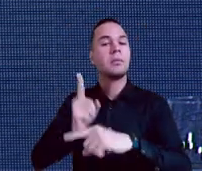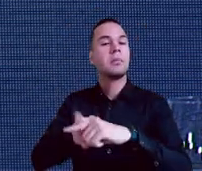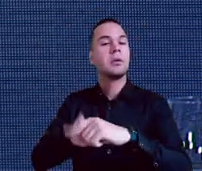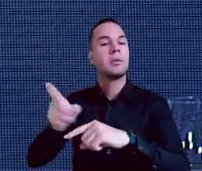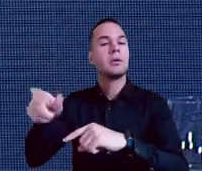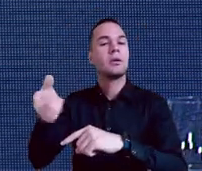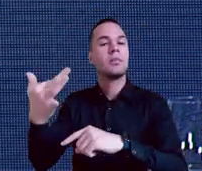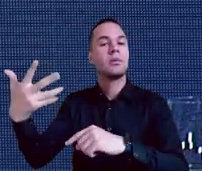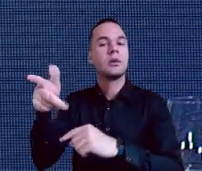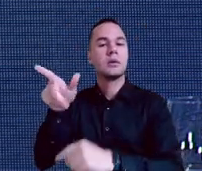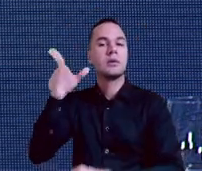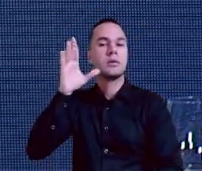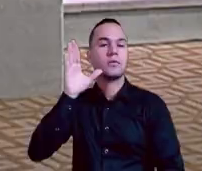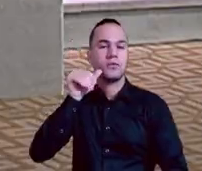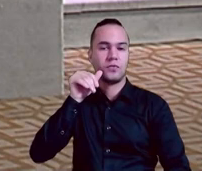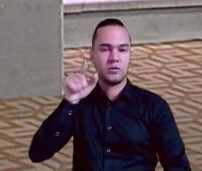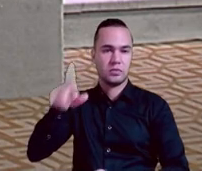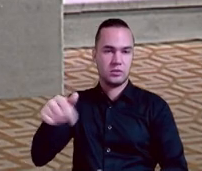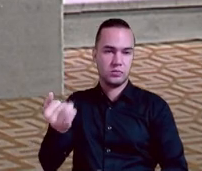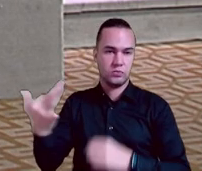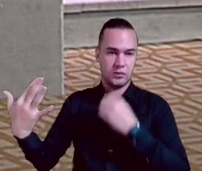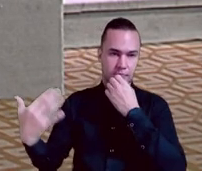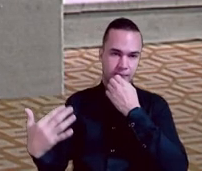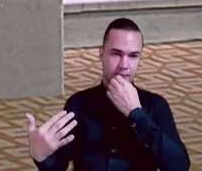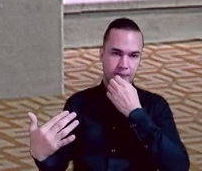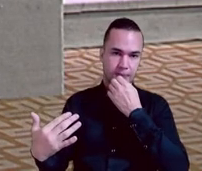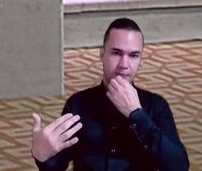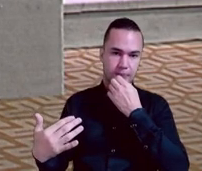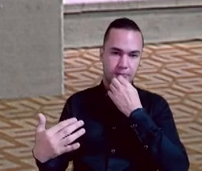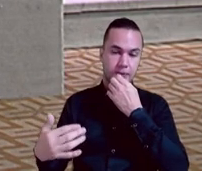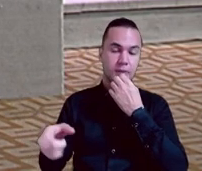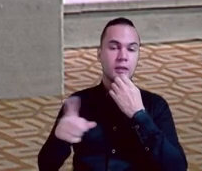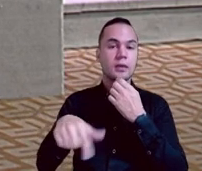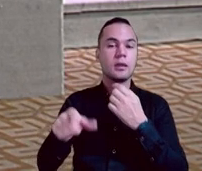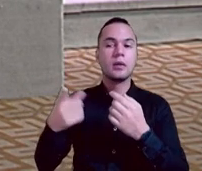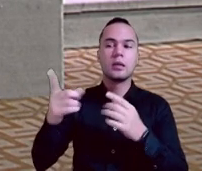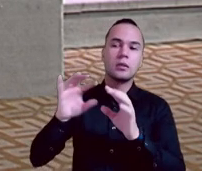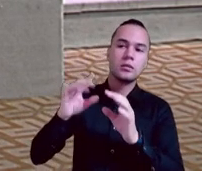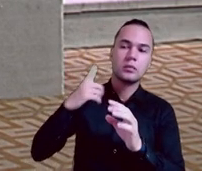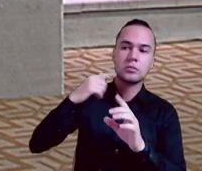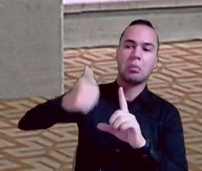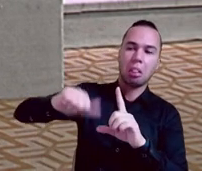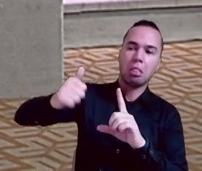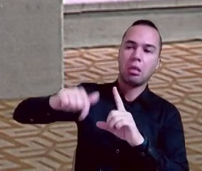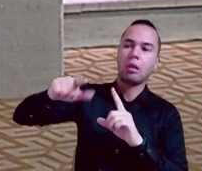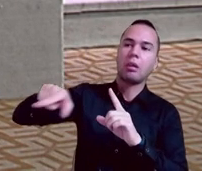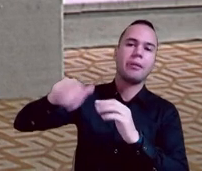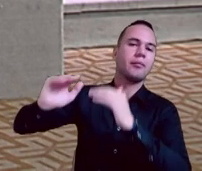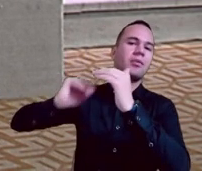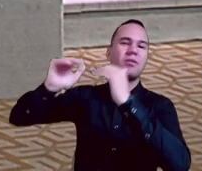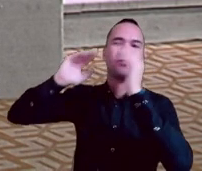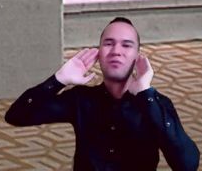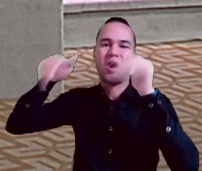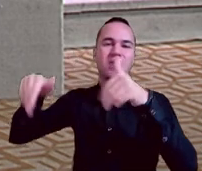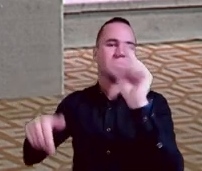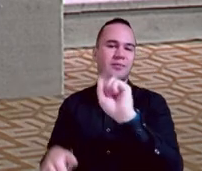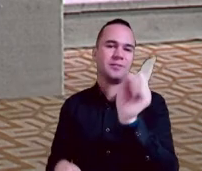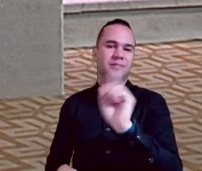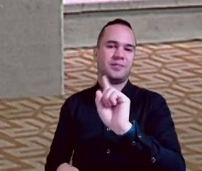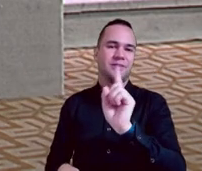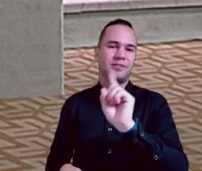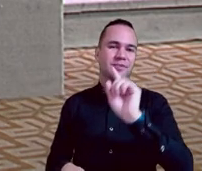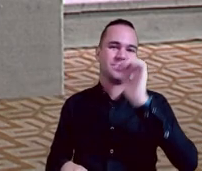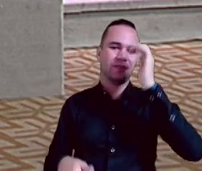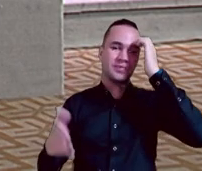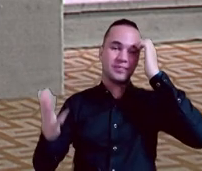your dessa companhia onde estão as margens e não crescimento e Top Line então indo para